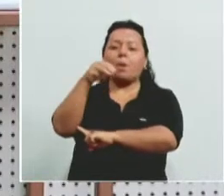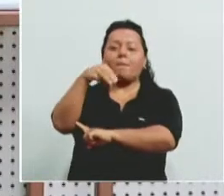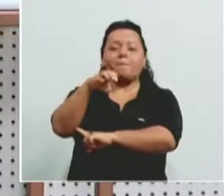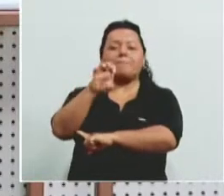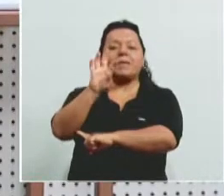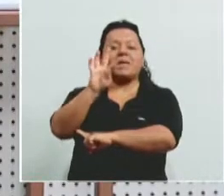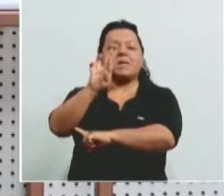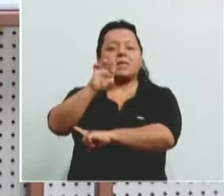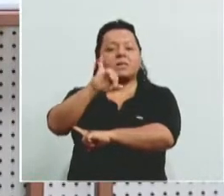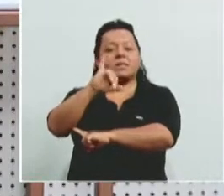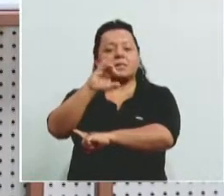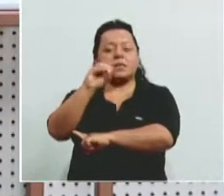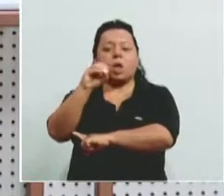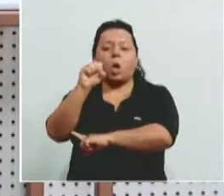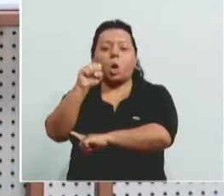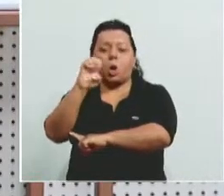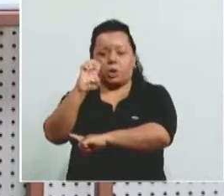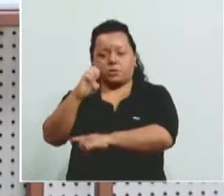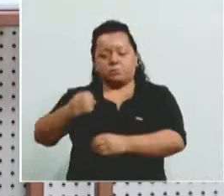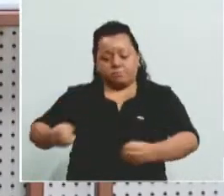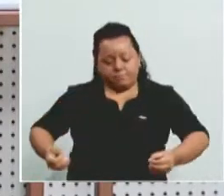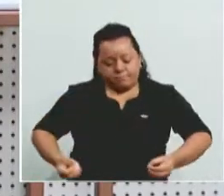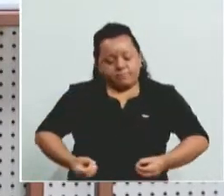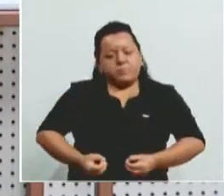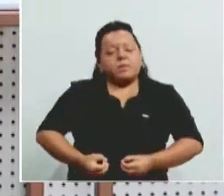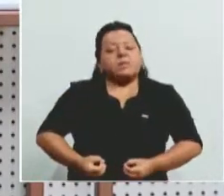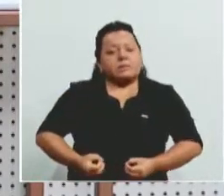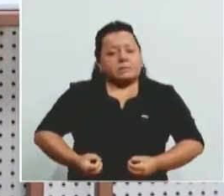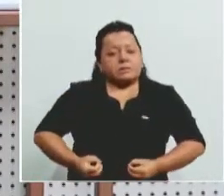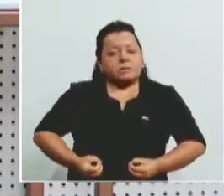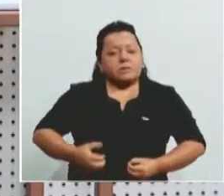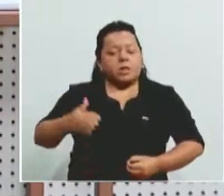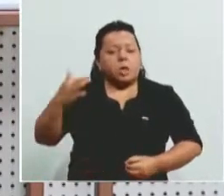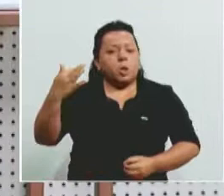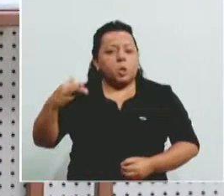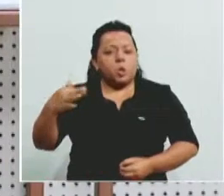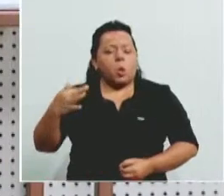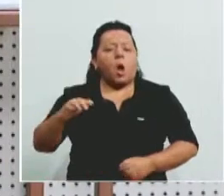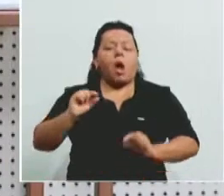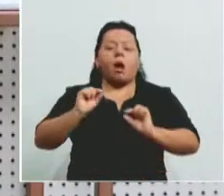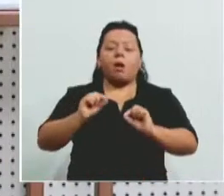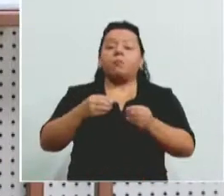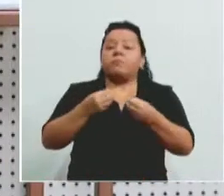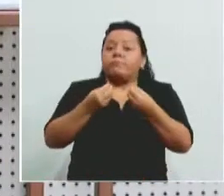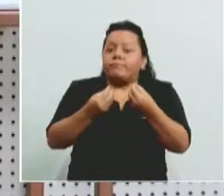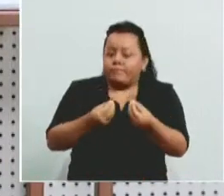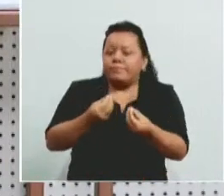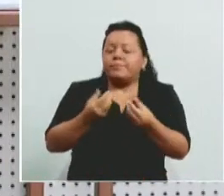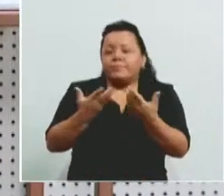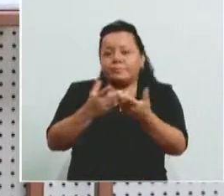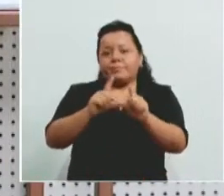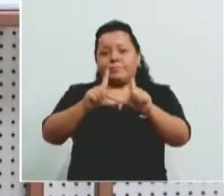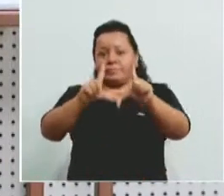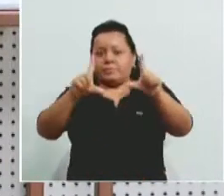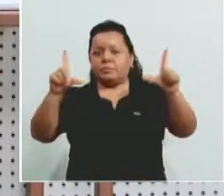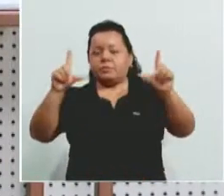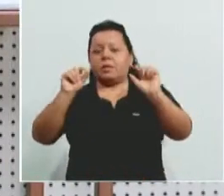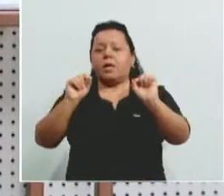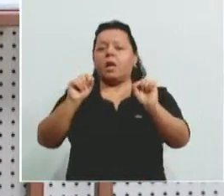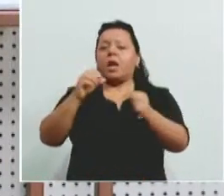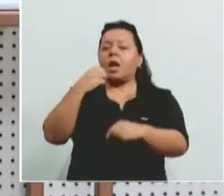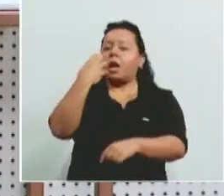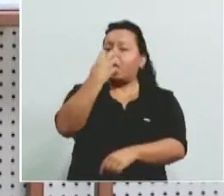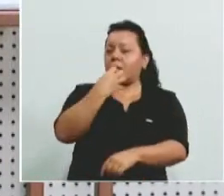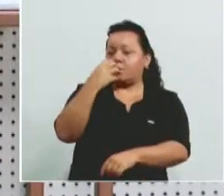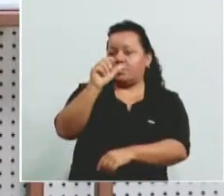das manifestações da cantora Anitta, que foi submetida inclusive a procedimento cirúrgico e que acomete muitas